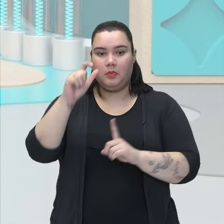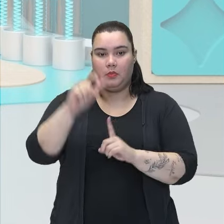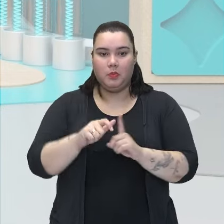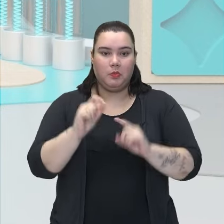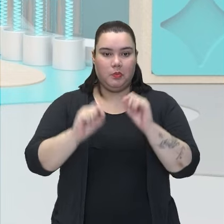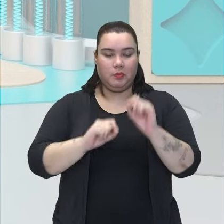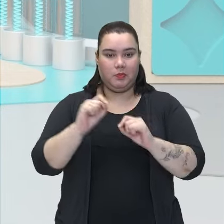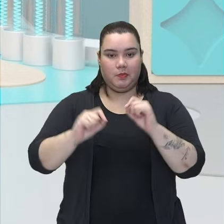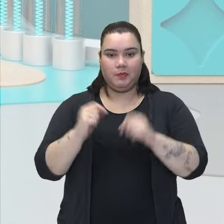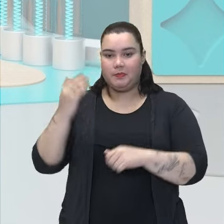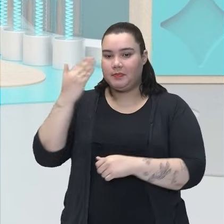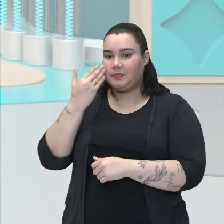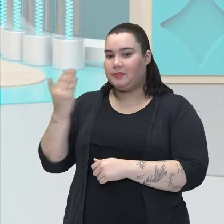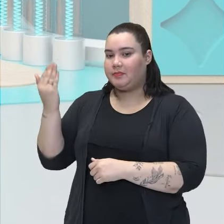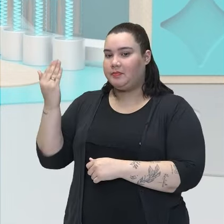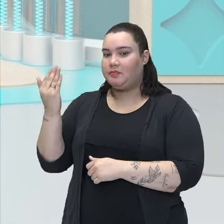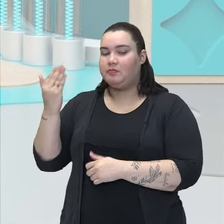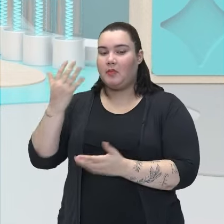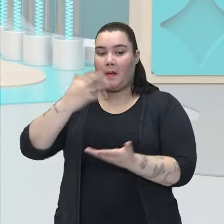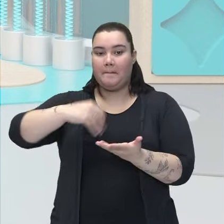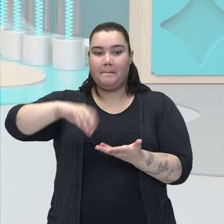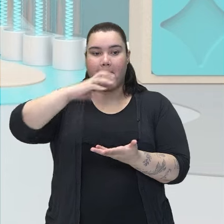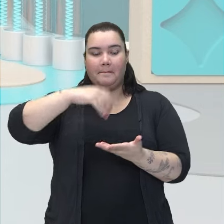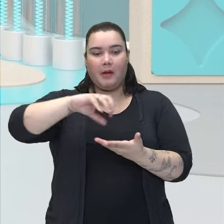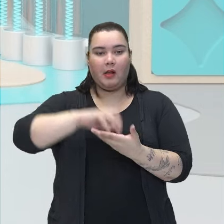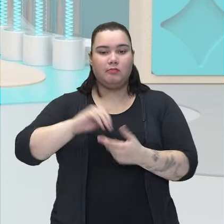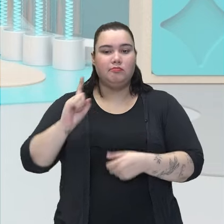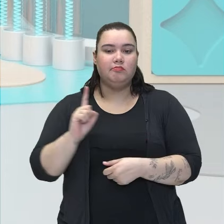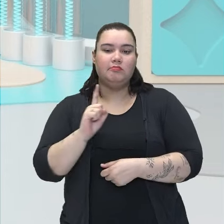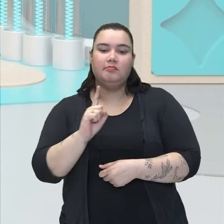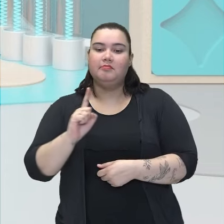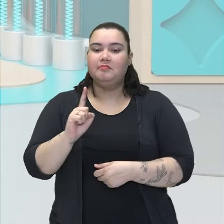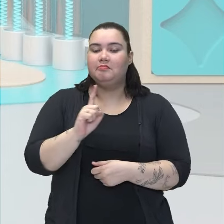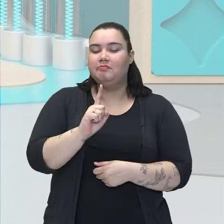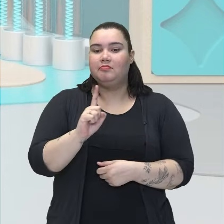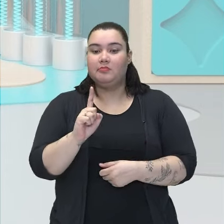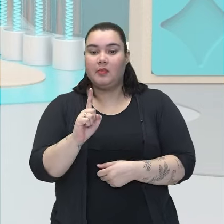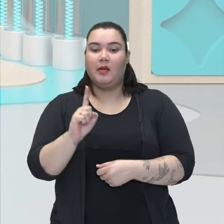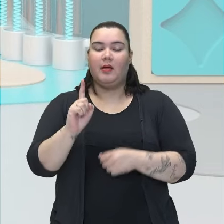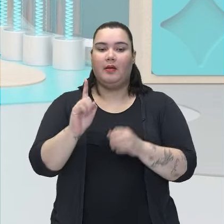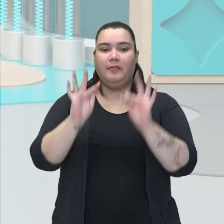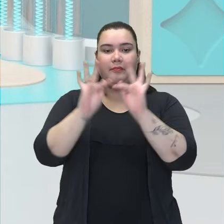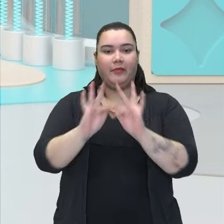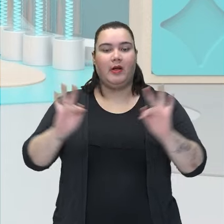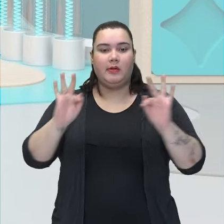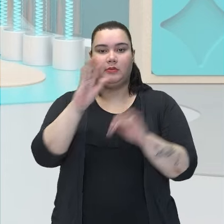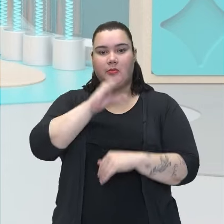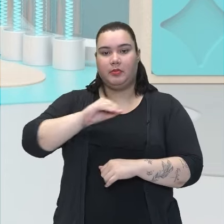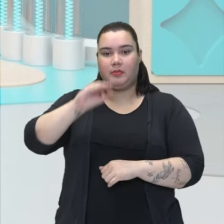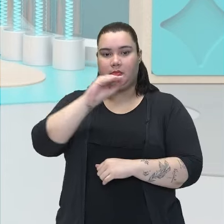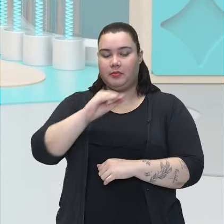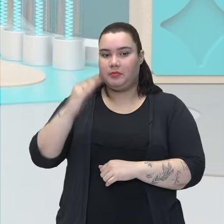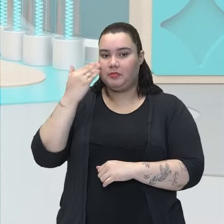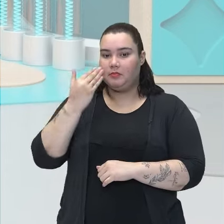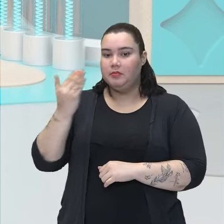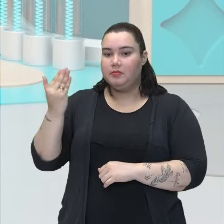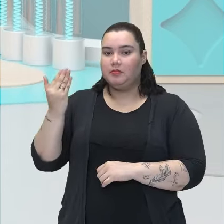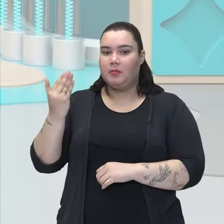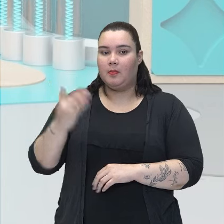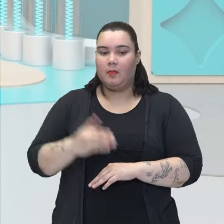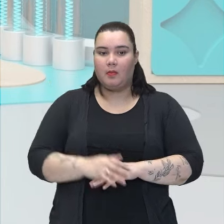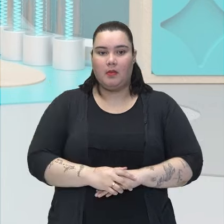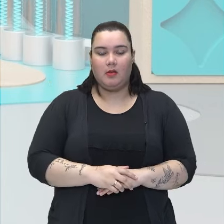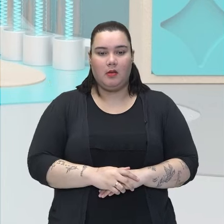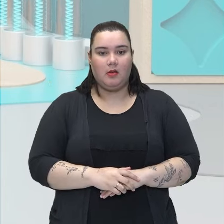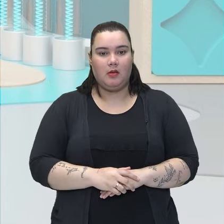é a seguinte. Está lá na praça, está caminhando ali na praça e ela diz: I'm going to meet my friends. I'm